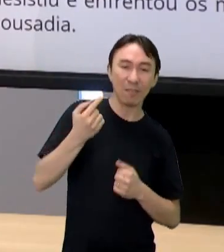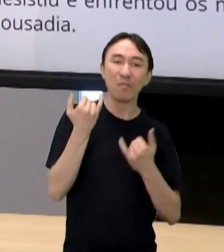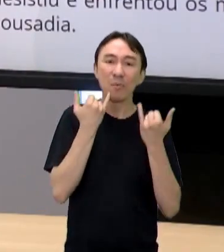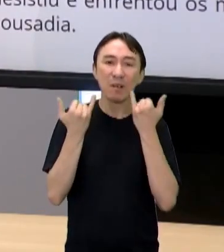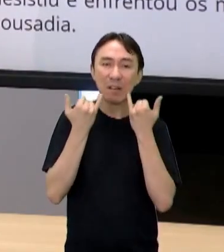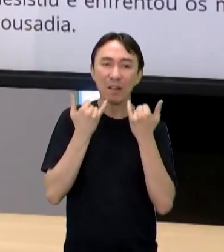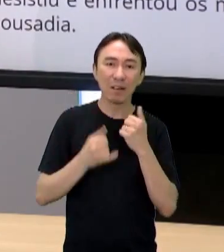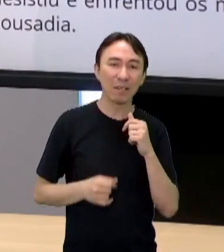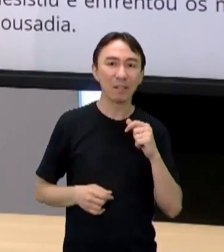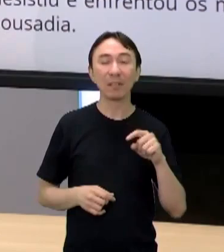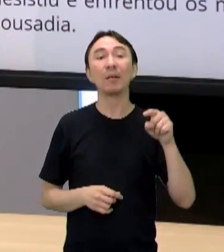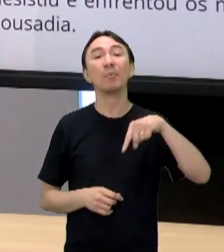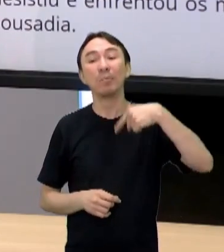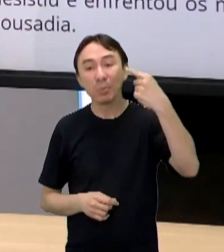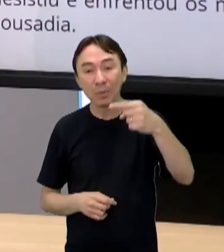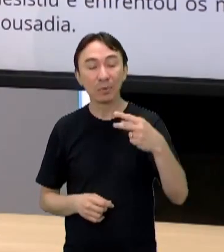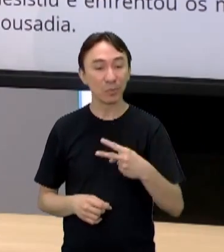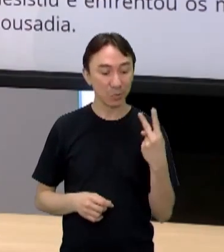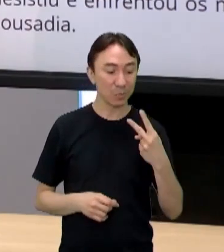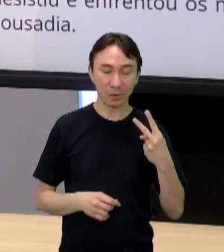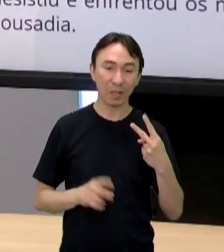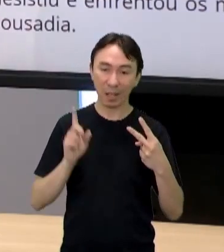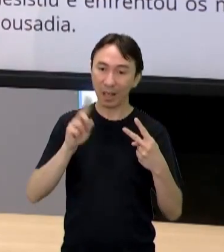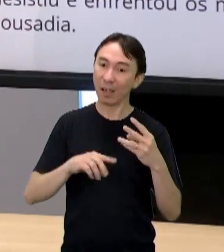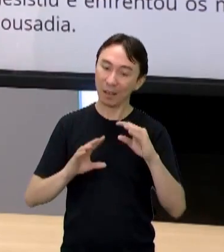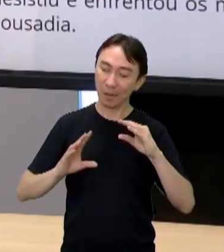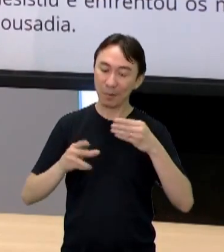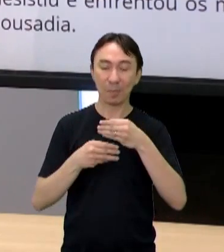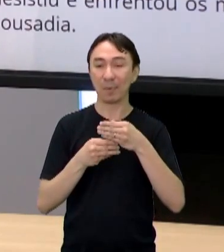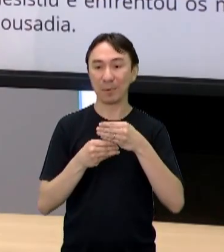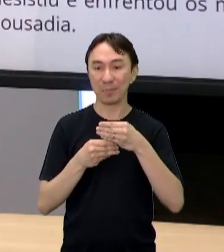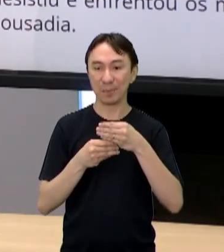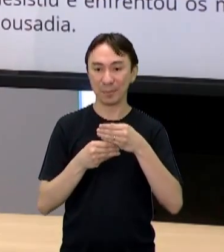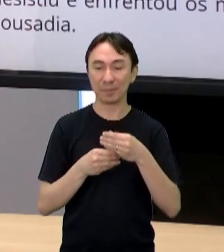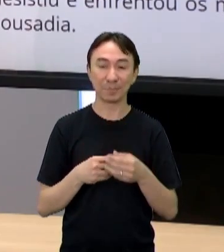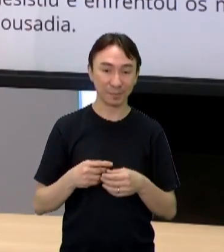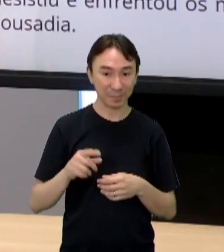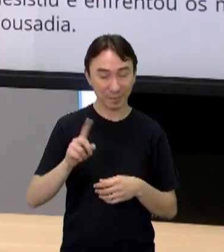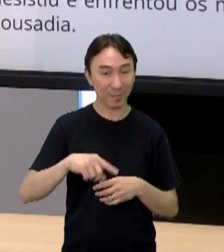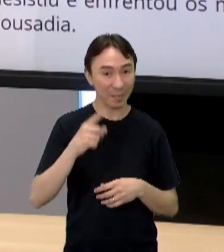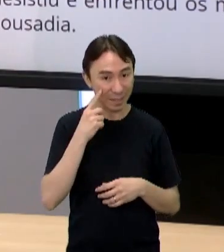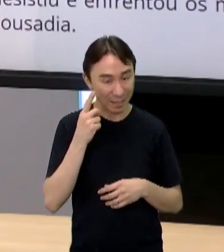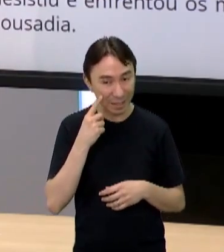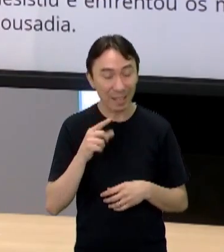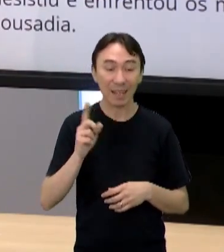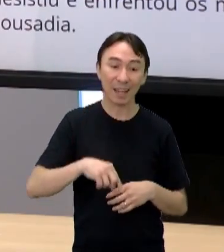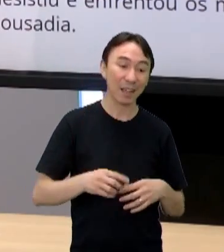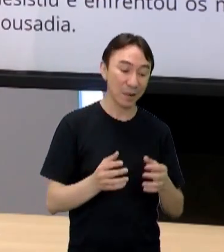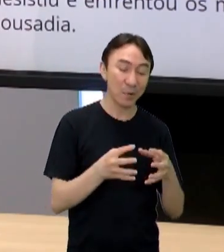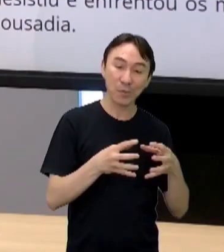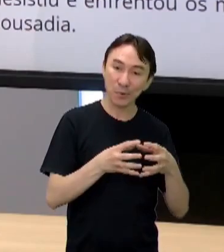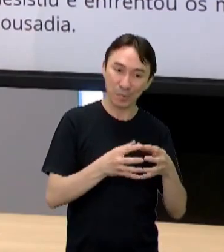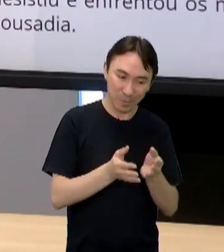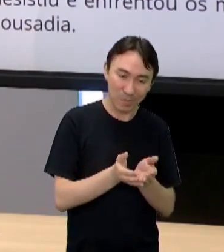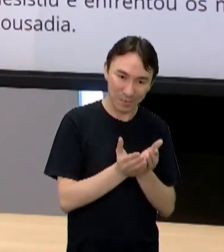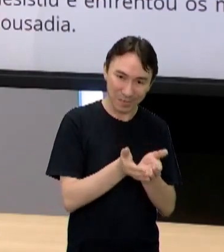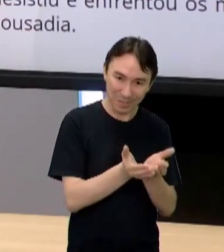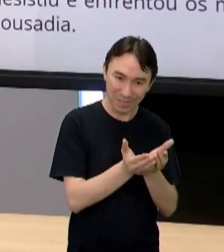a segunda que a complementa, certo? Então, como a professora Andreia disse, a tripulação começou a se